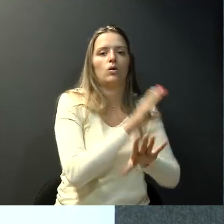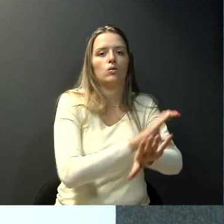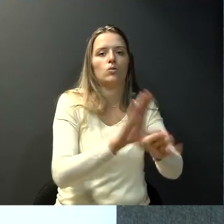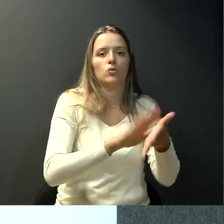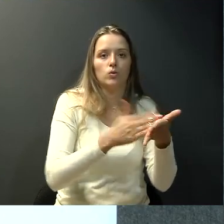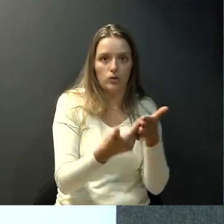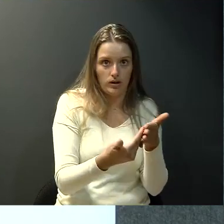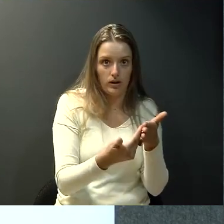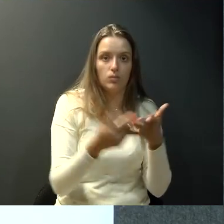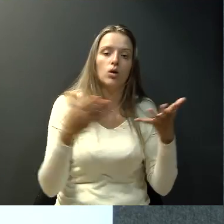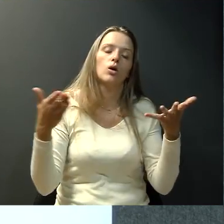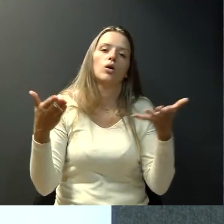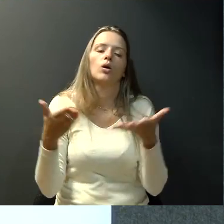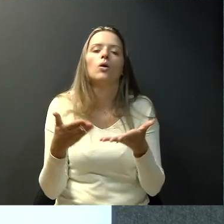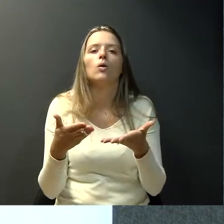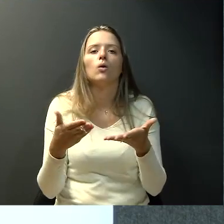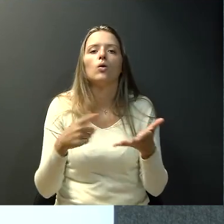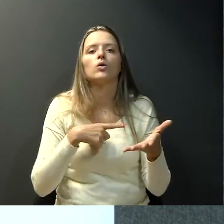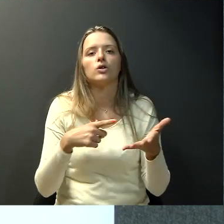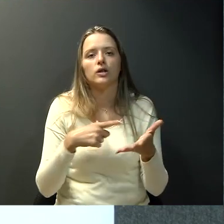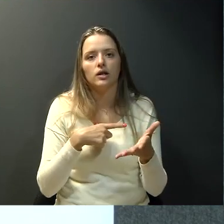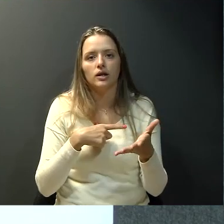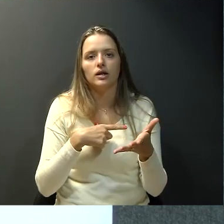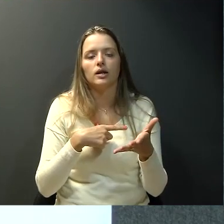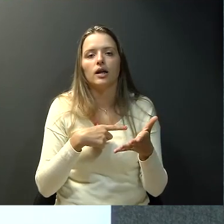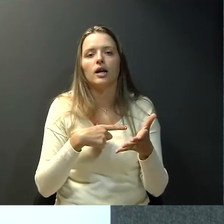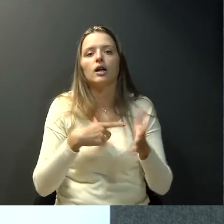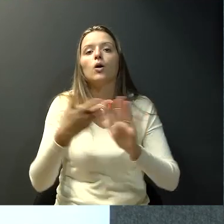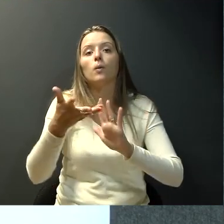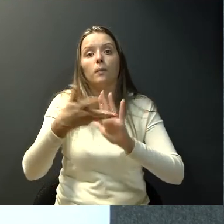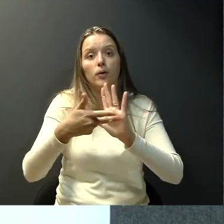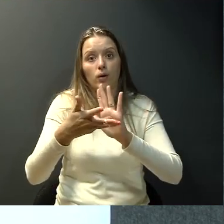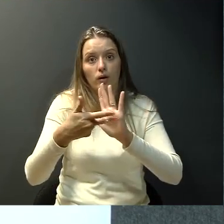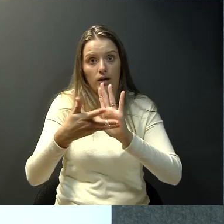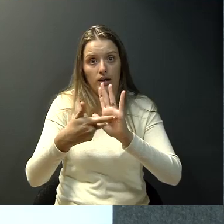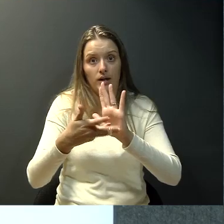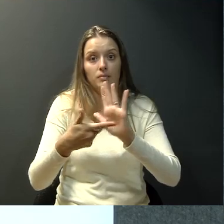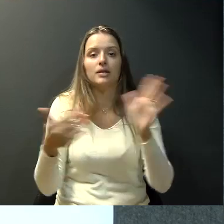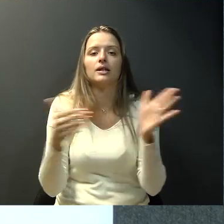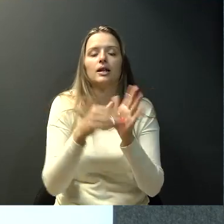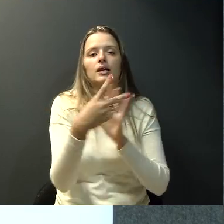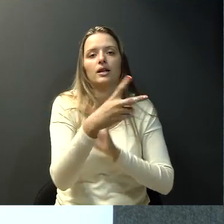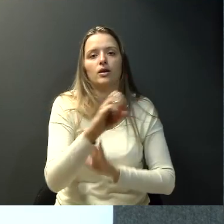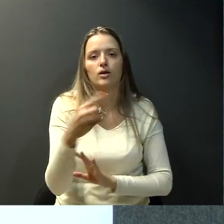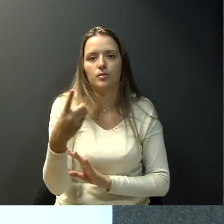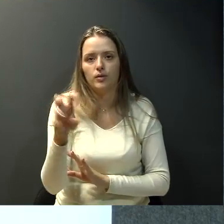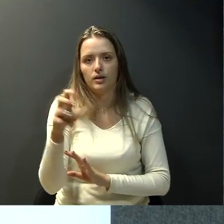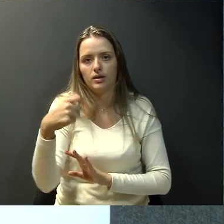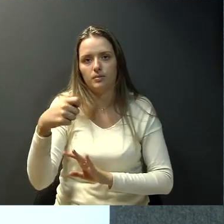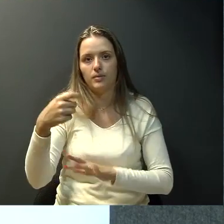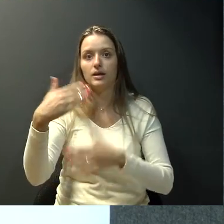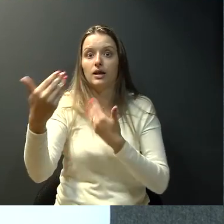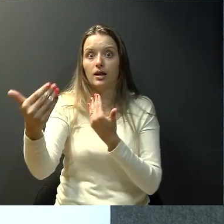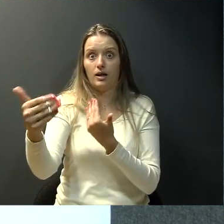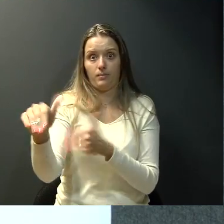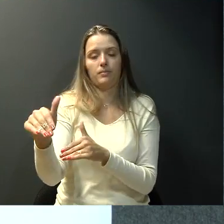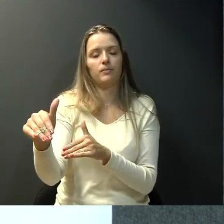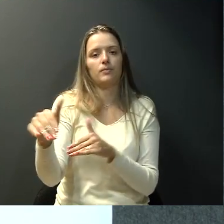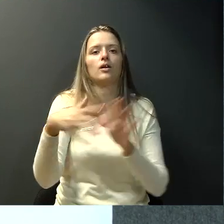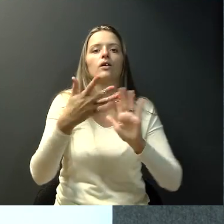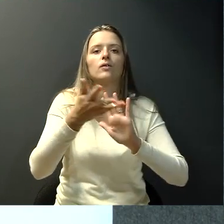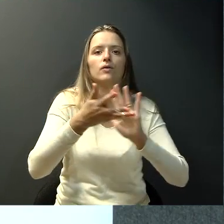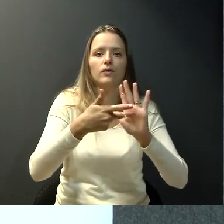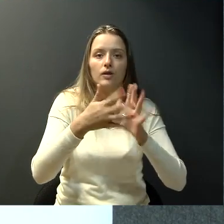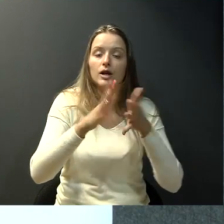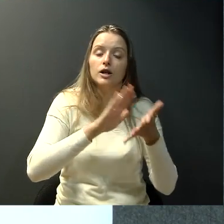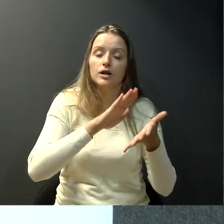de intérprete, agora tem o ProLibras, que a lei diz que até 2015 tem que ter essa prova do